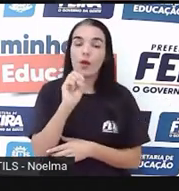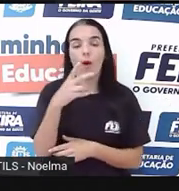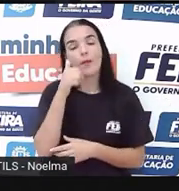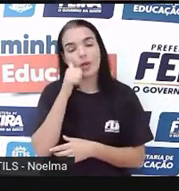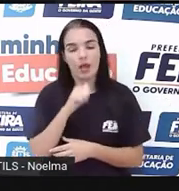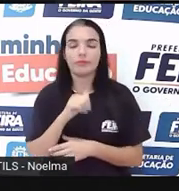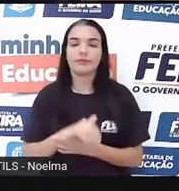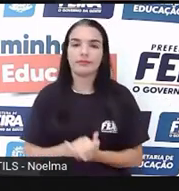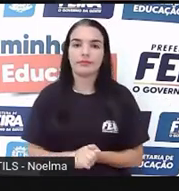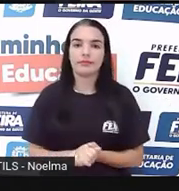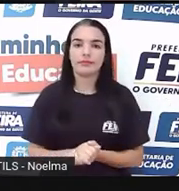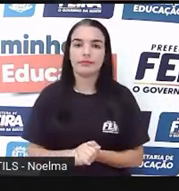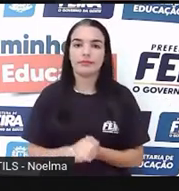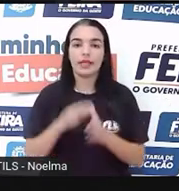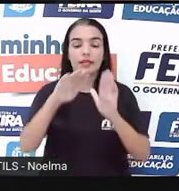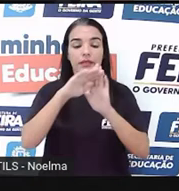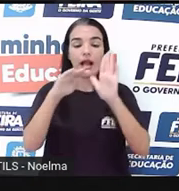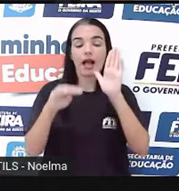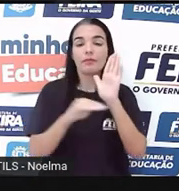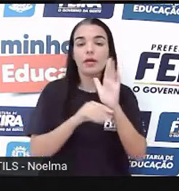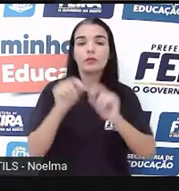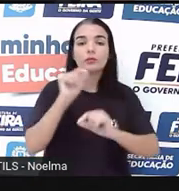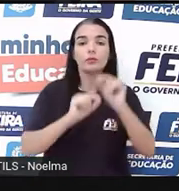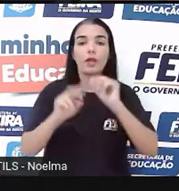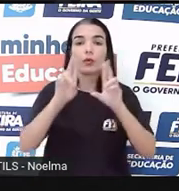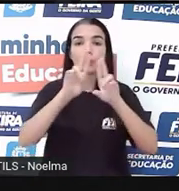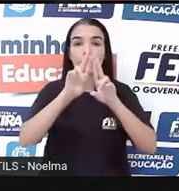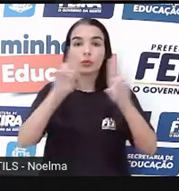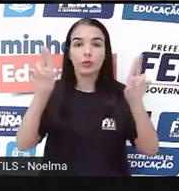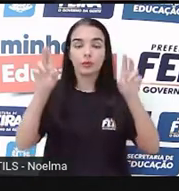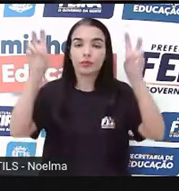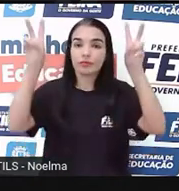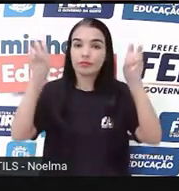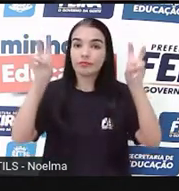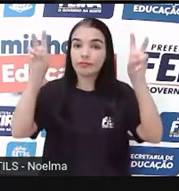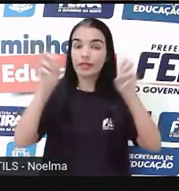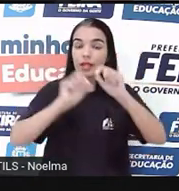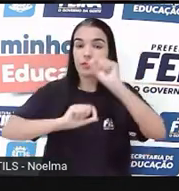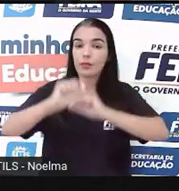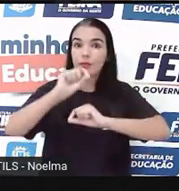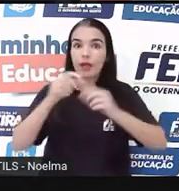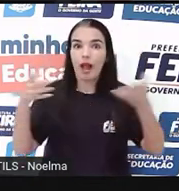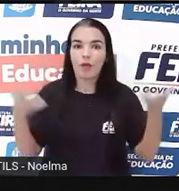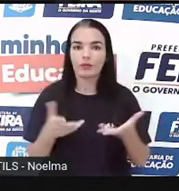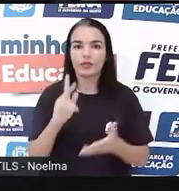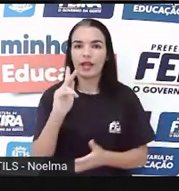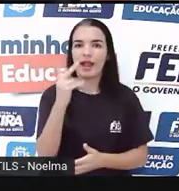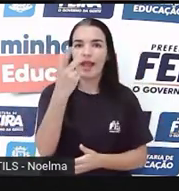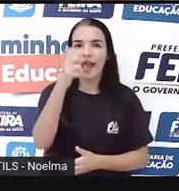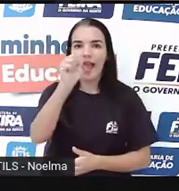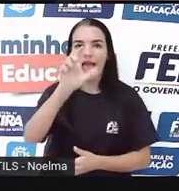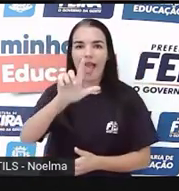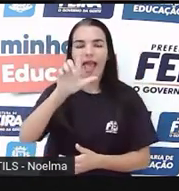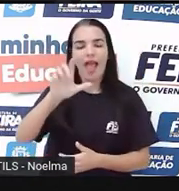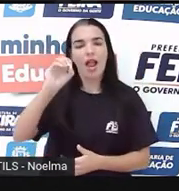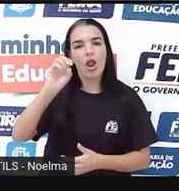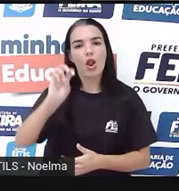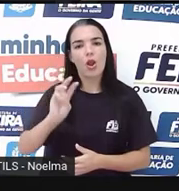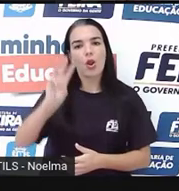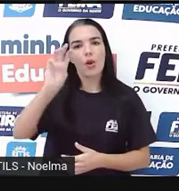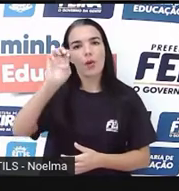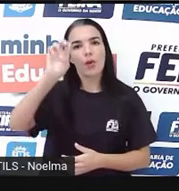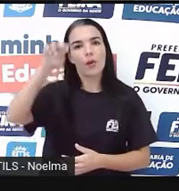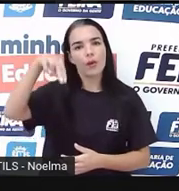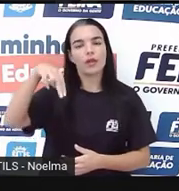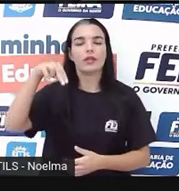escola. Abaixo do cabeçalho, escreva o tema de nossa aula, Halloween. E